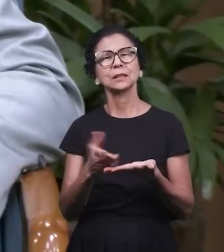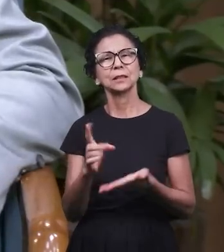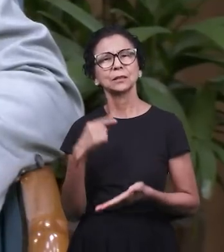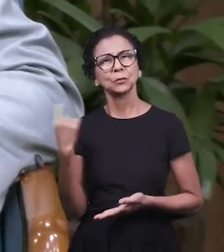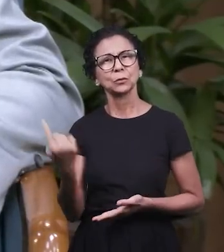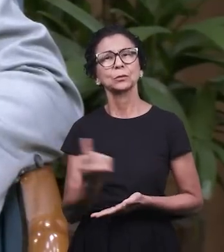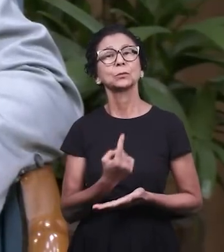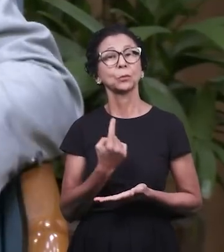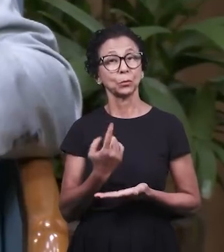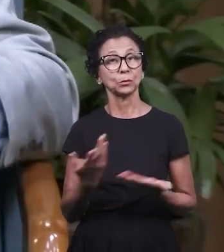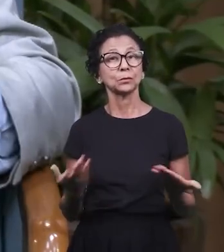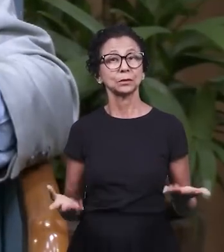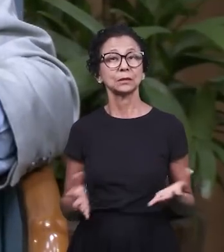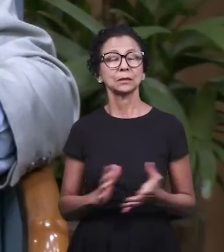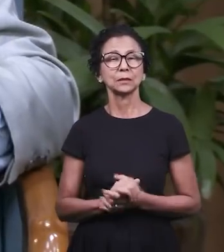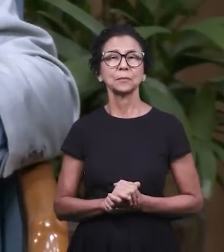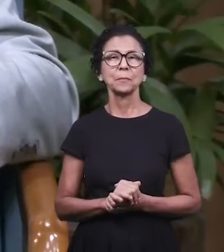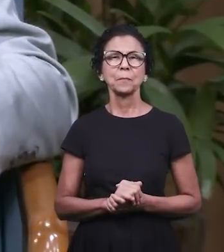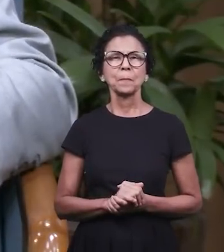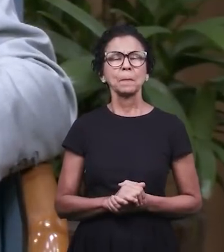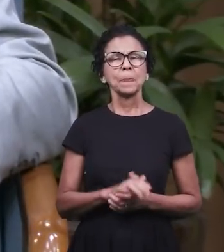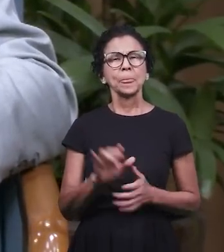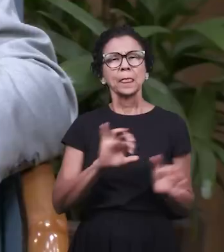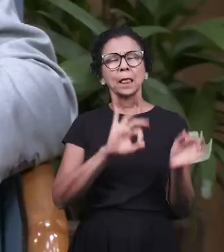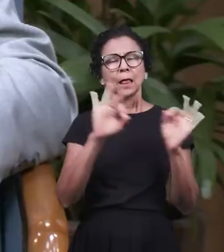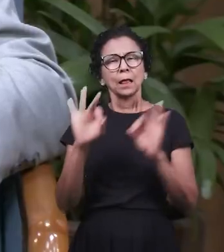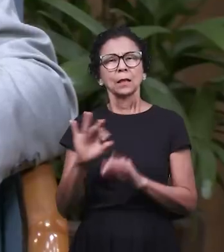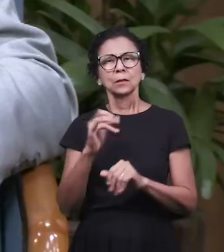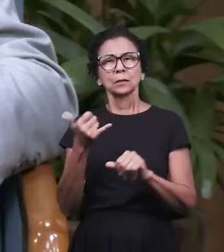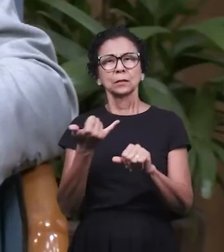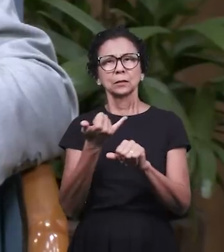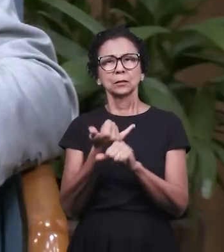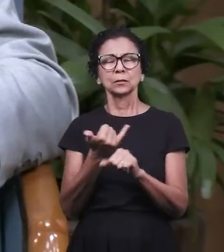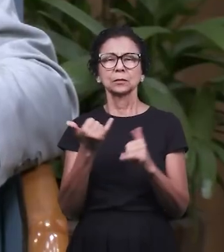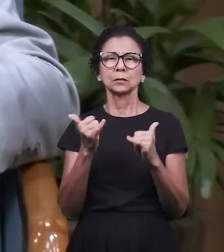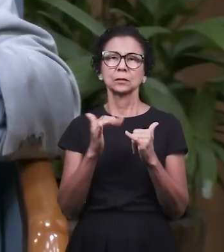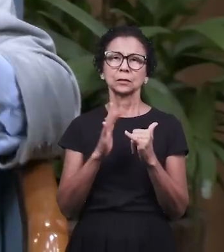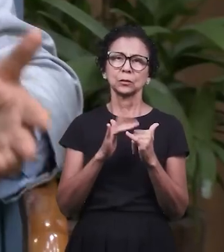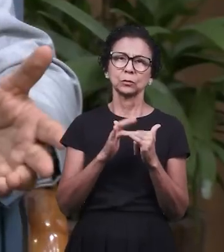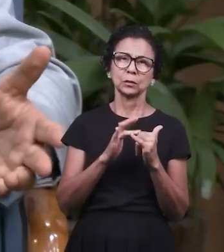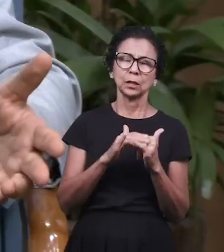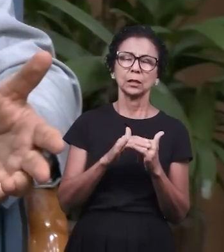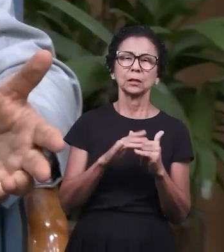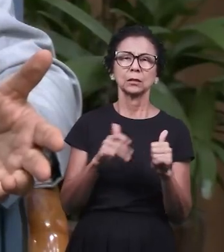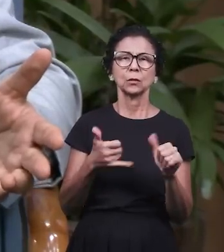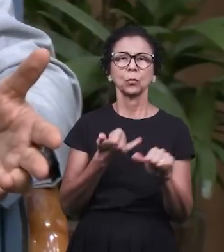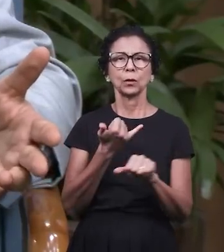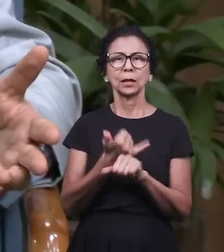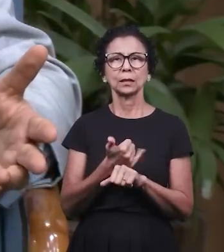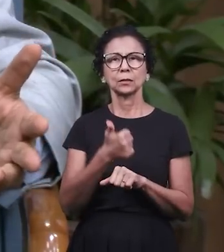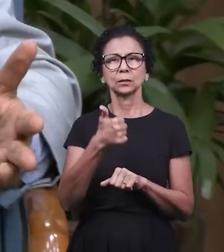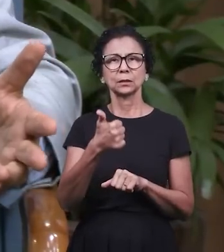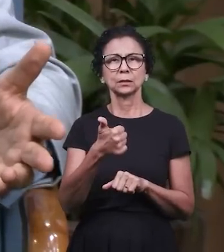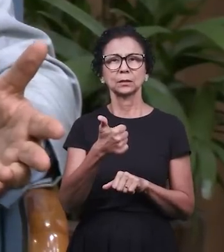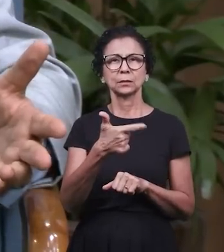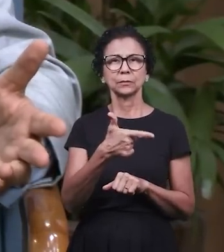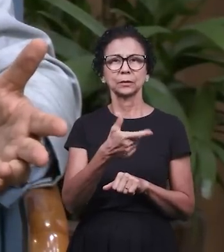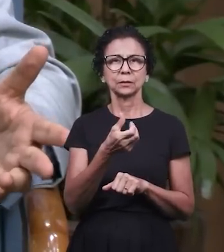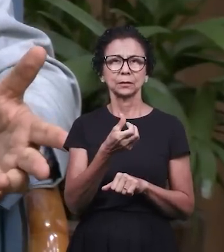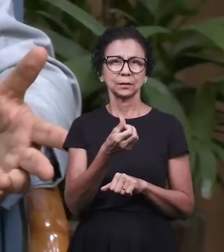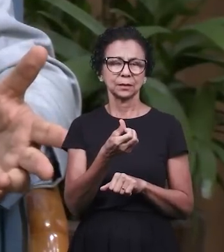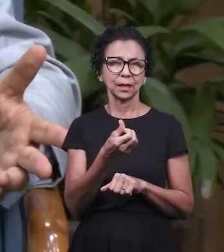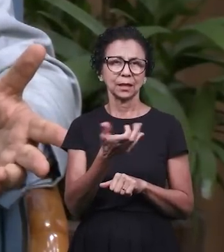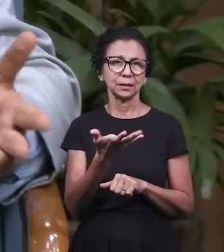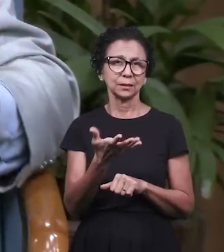conosco, que recebe o nosso sinal, seja no canal da Igreja Cristã Maranata no YouTube, seja através do canal 126, pelo sistema RO,